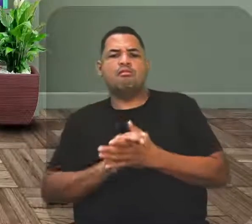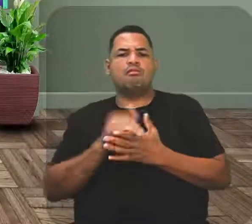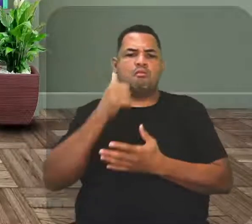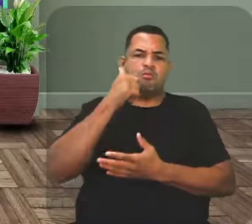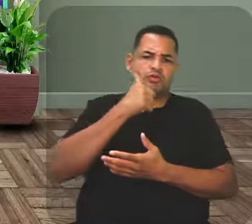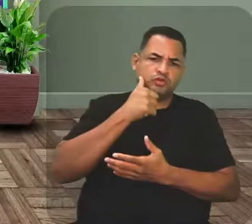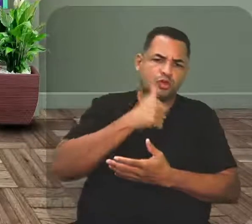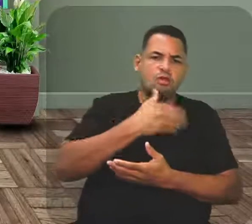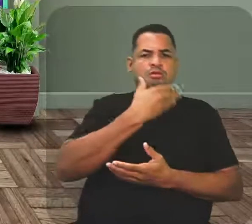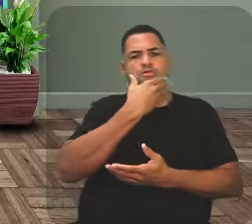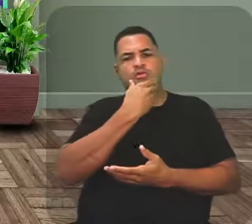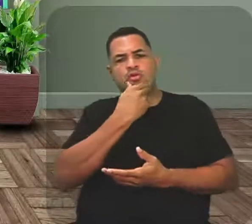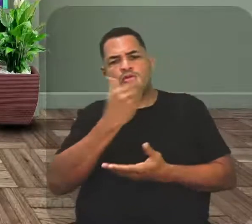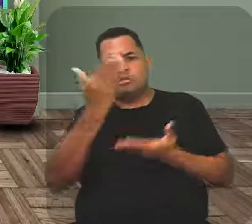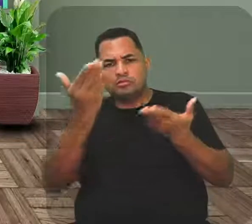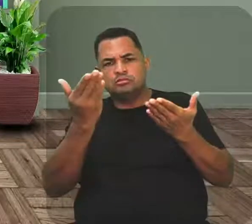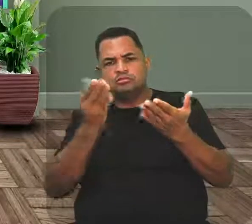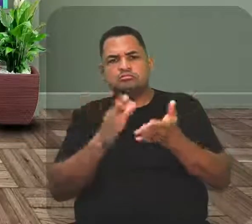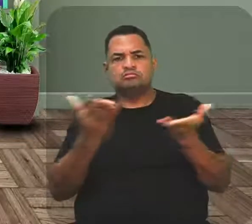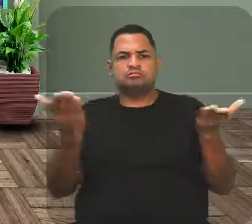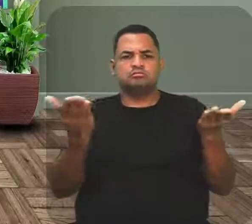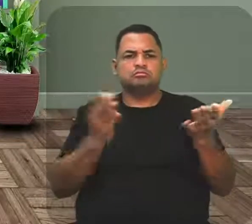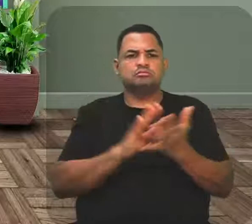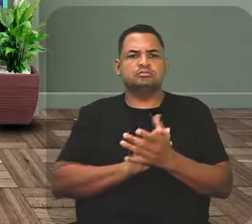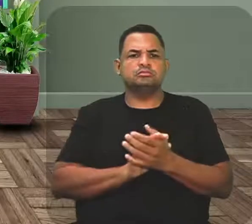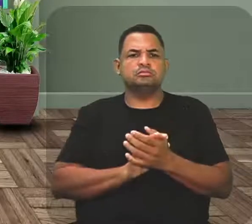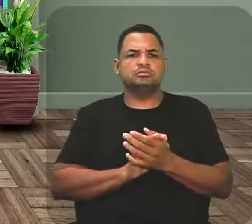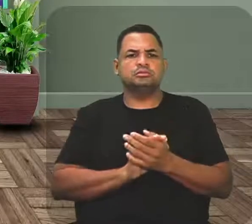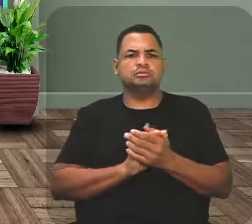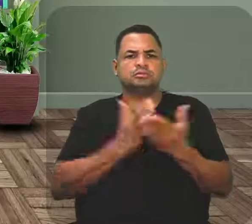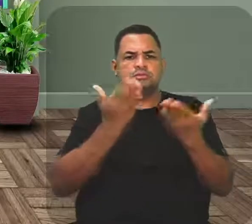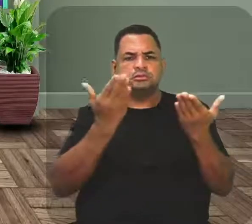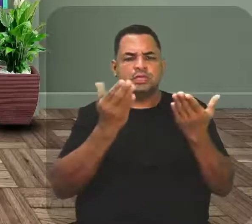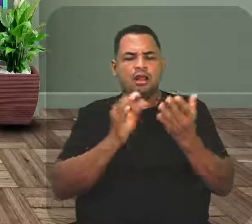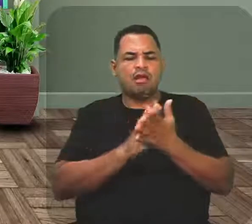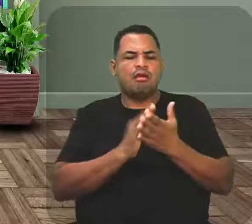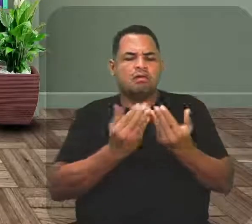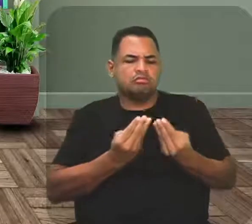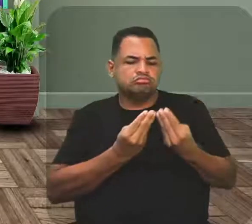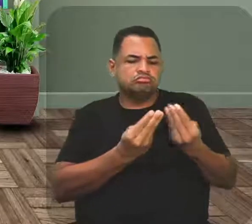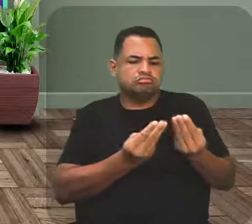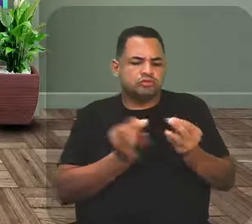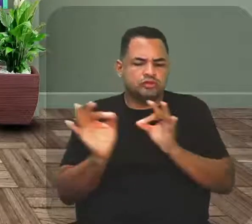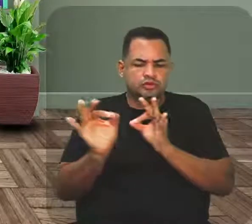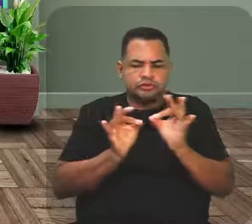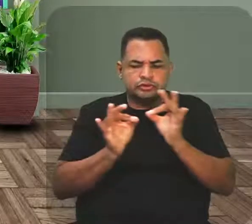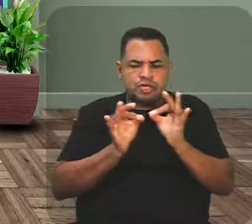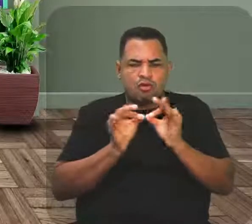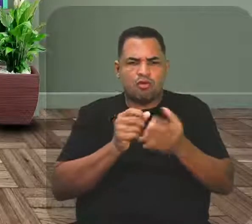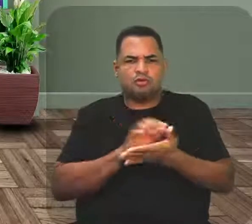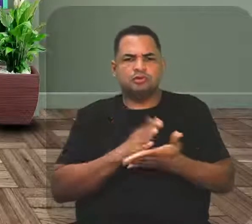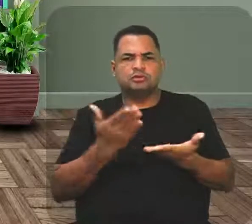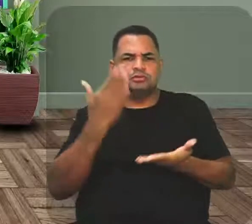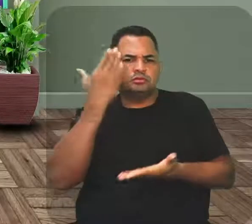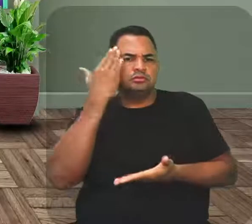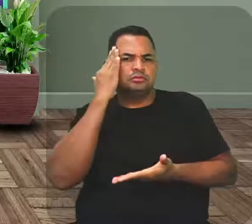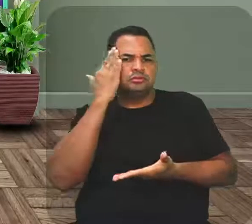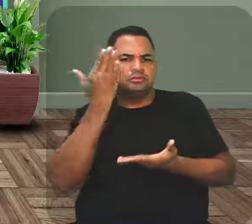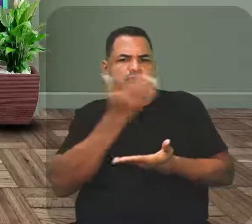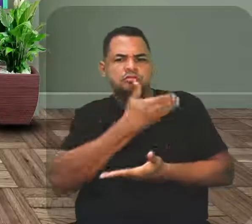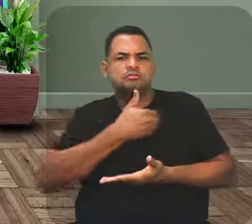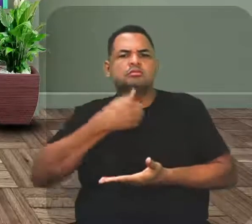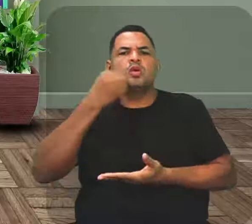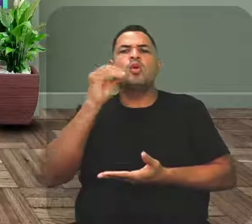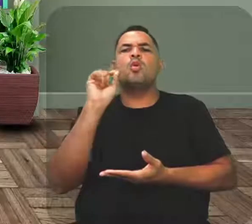de acordo conforme ela vem aí no seu pedido quando você está construindo. Vamos entender isso melhor?